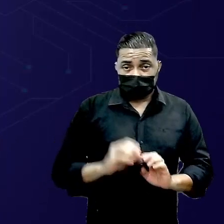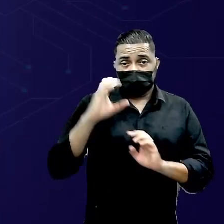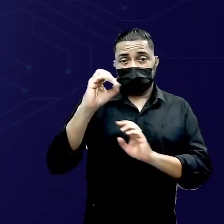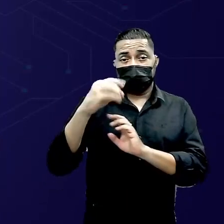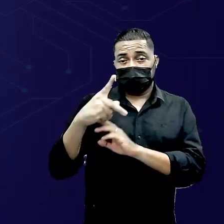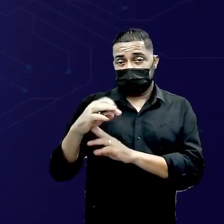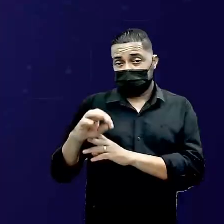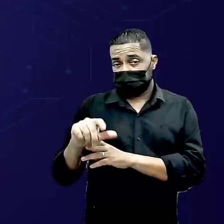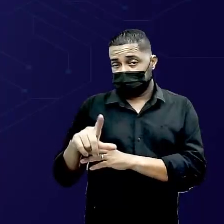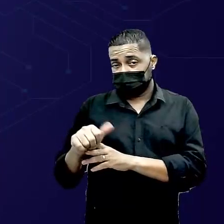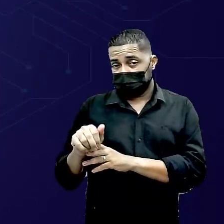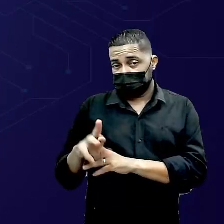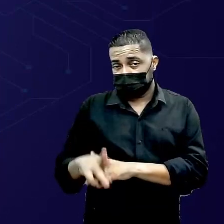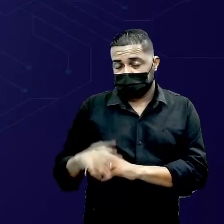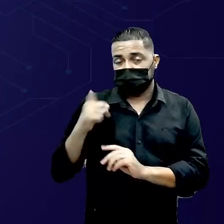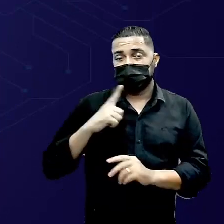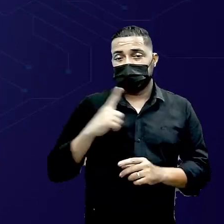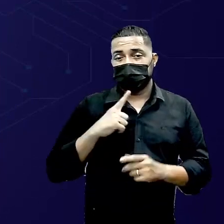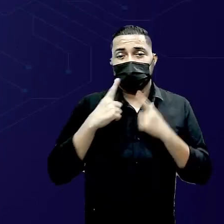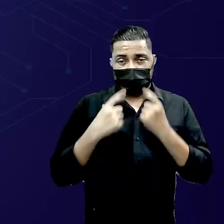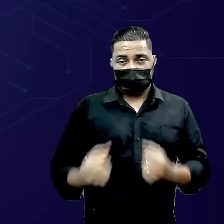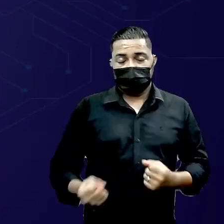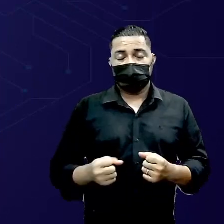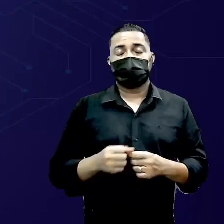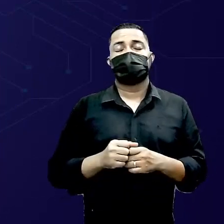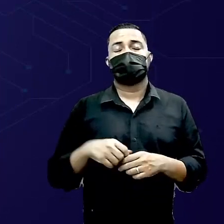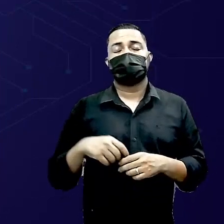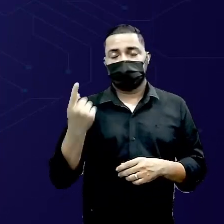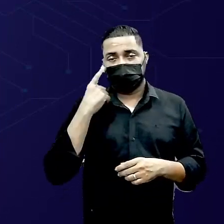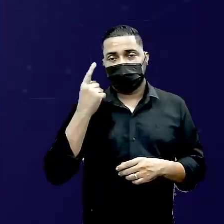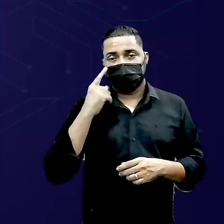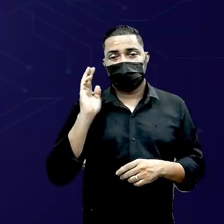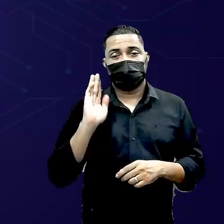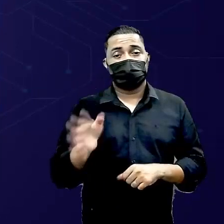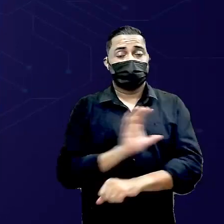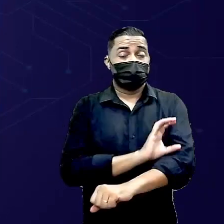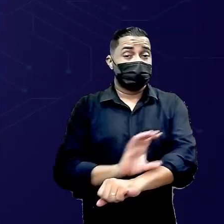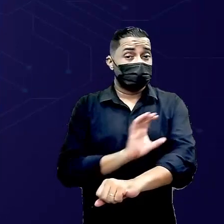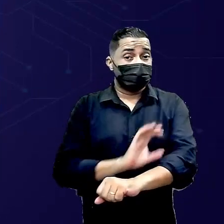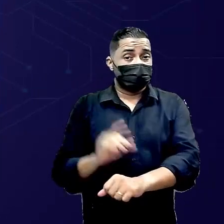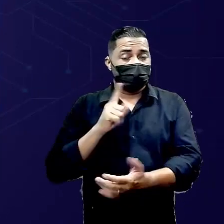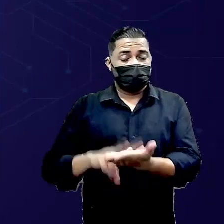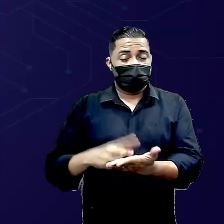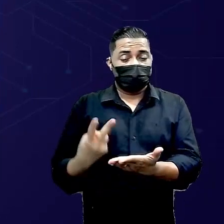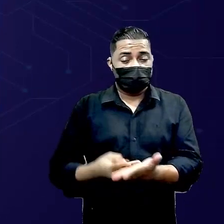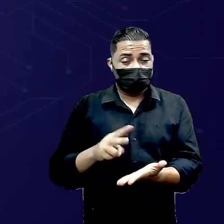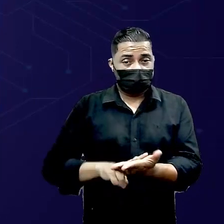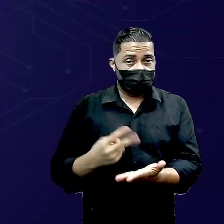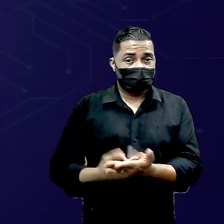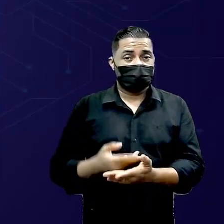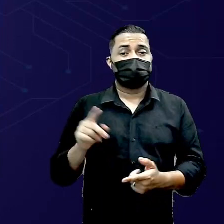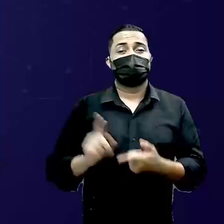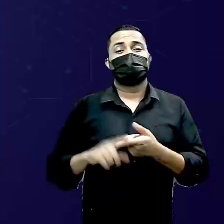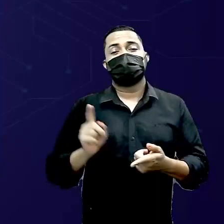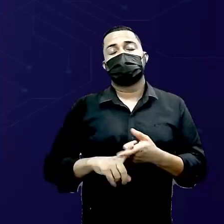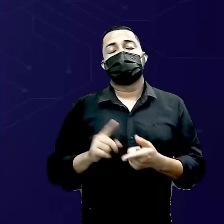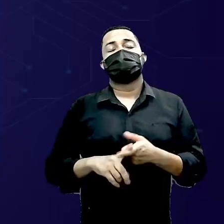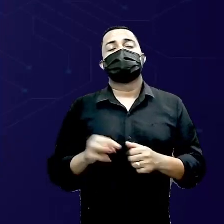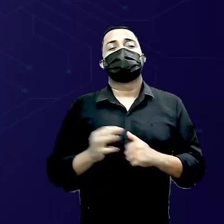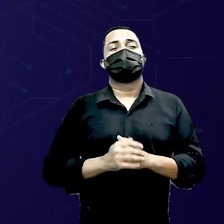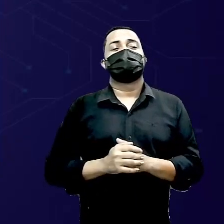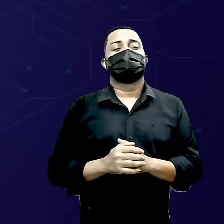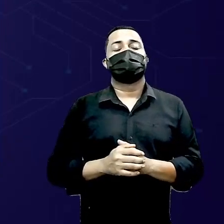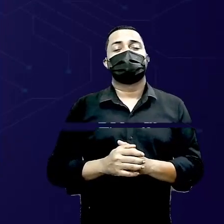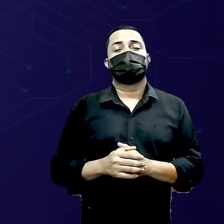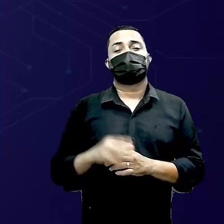que você já tem visto no curso, linguagens que são interpretadas e linguagens que precisam